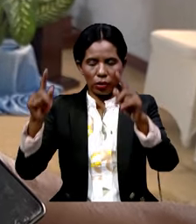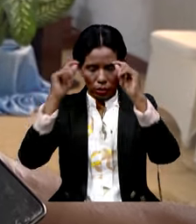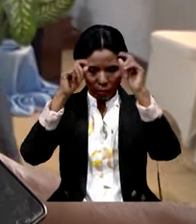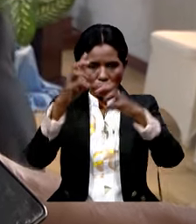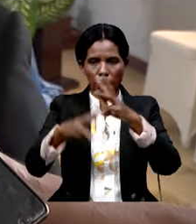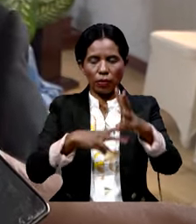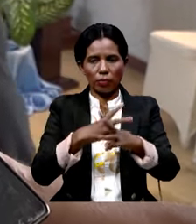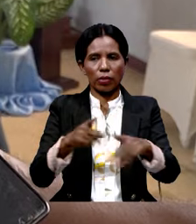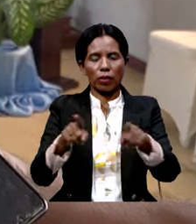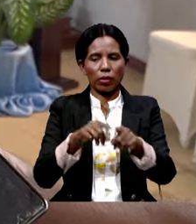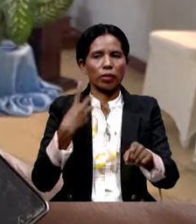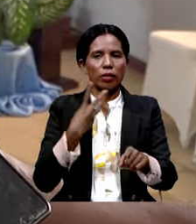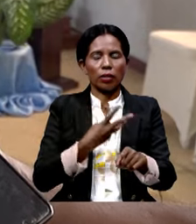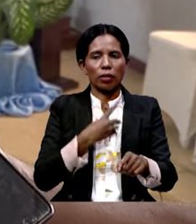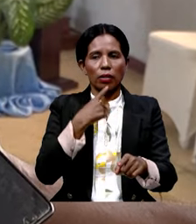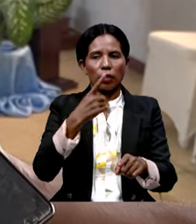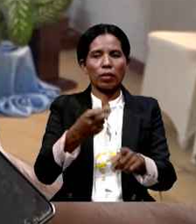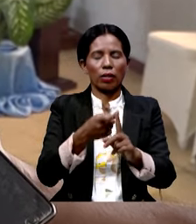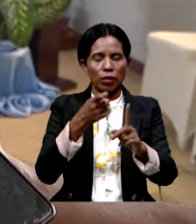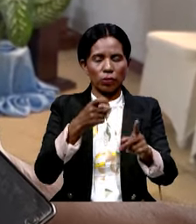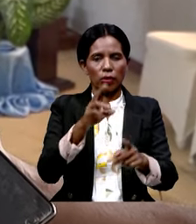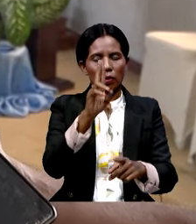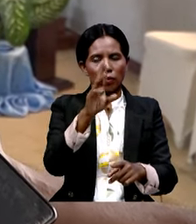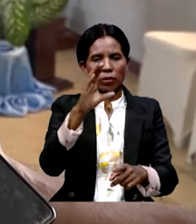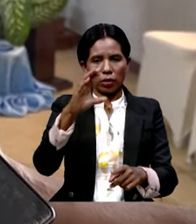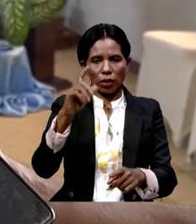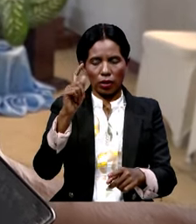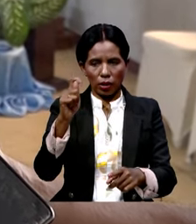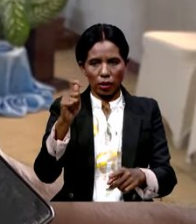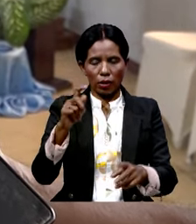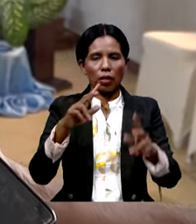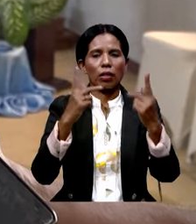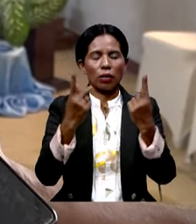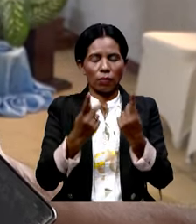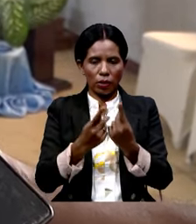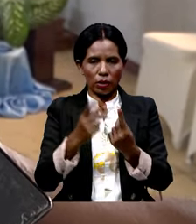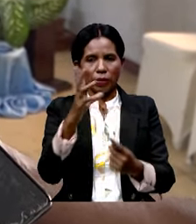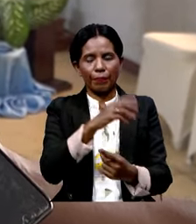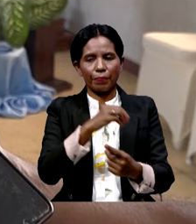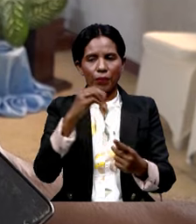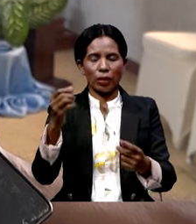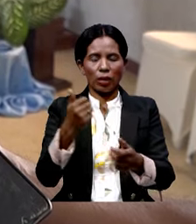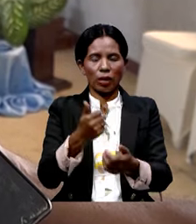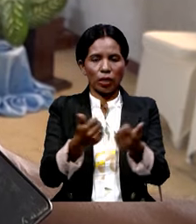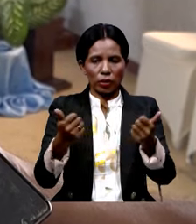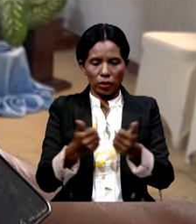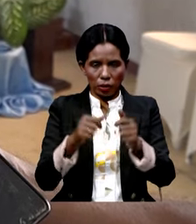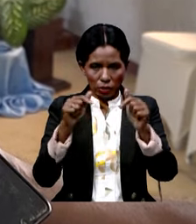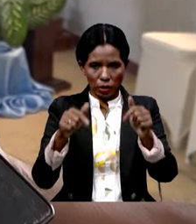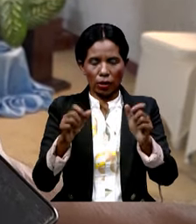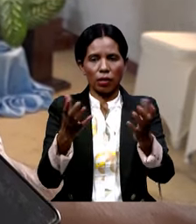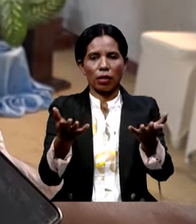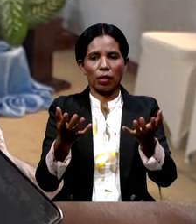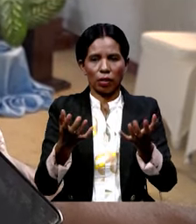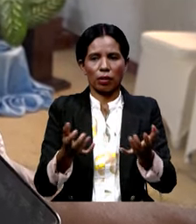bain ita dehan, no lius usete companhia nomos associação idane